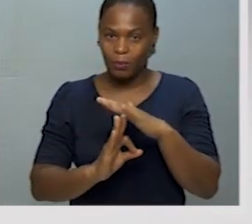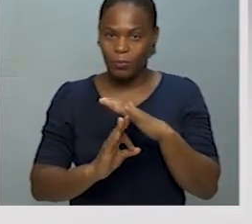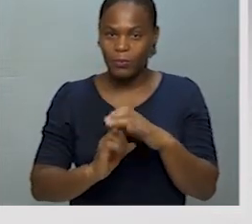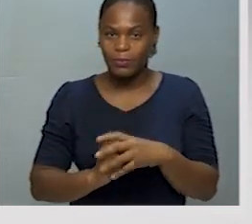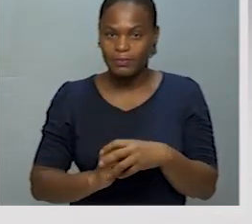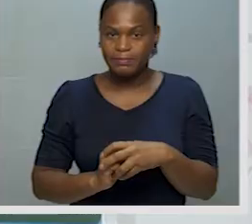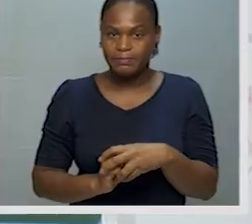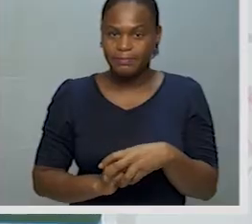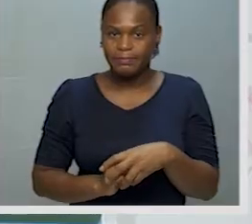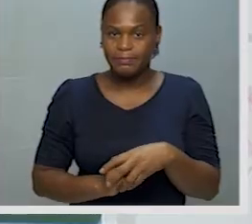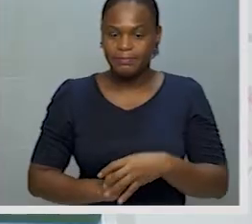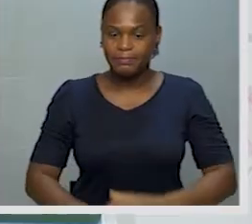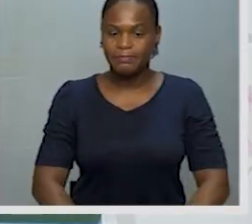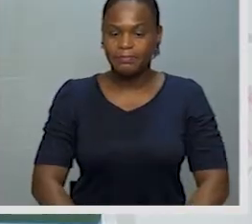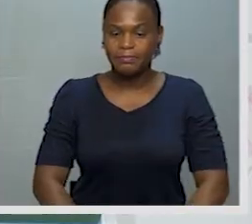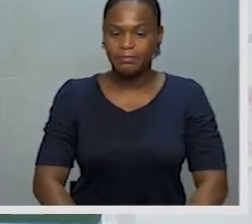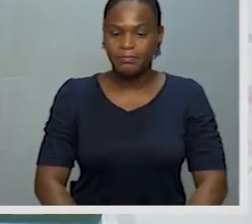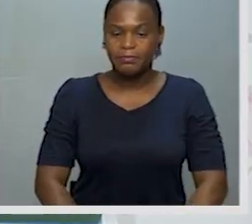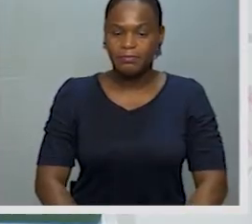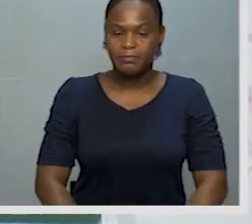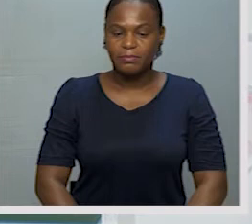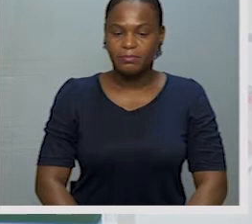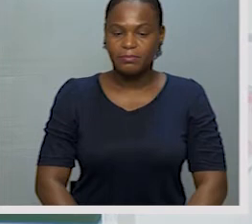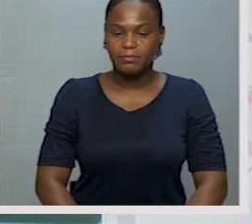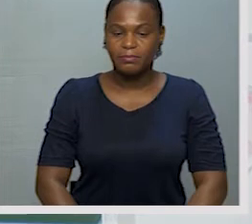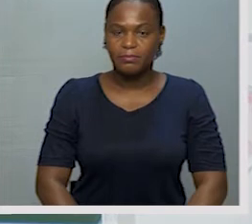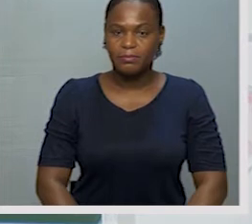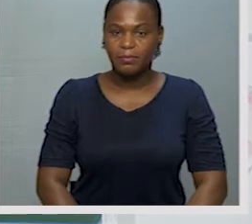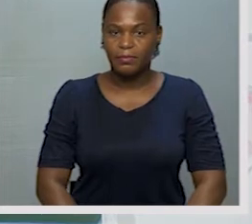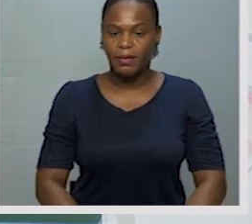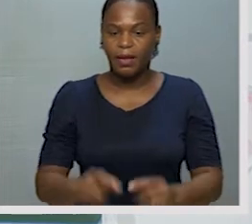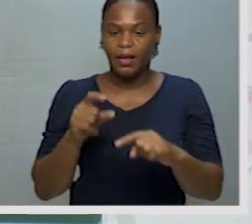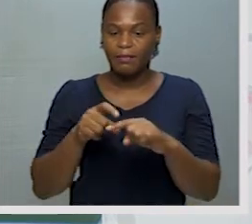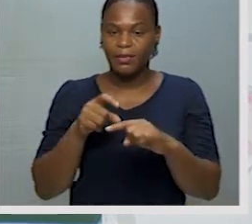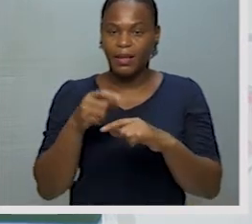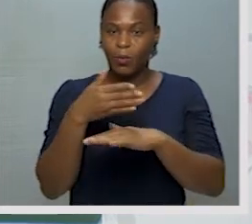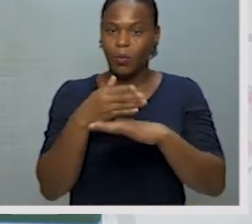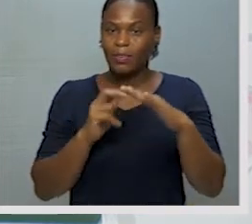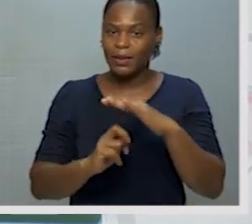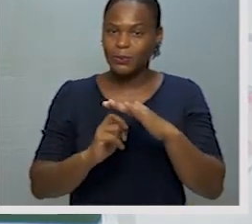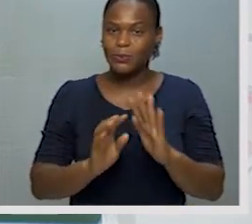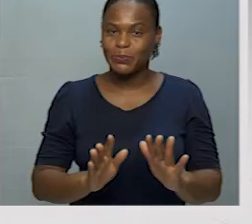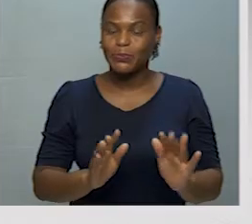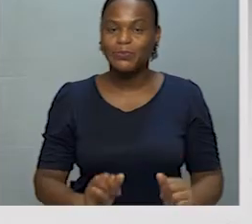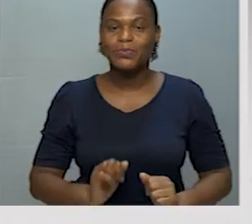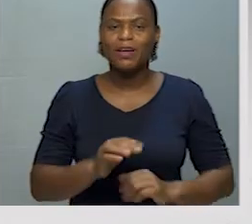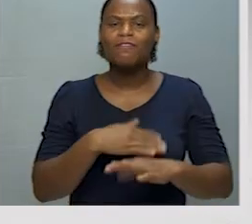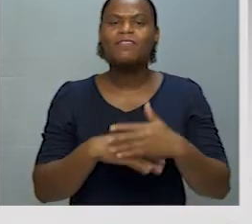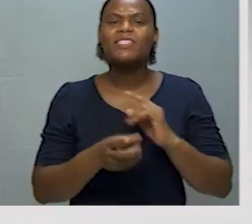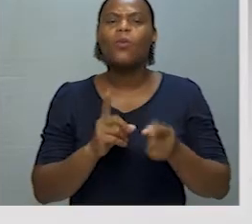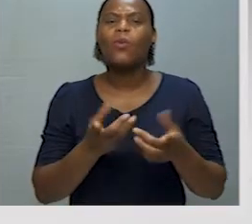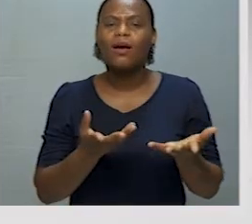1/4. a dividir por 1/3. O